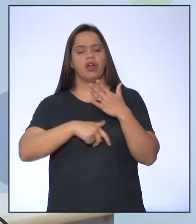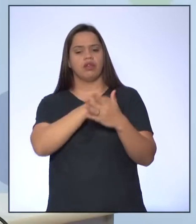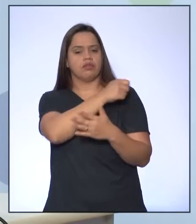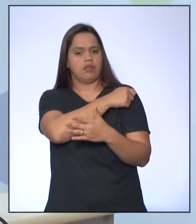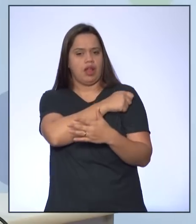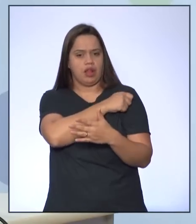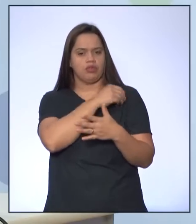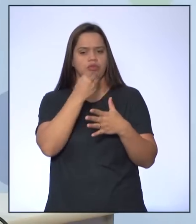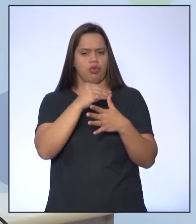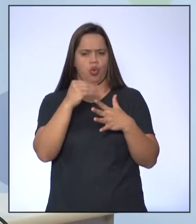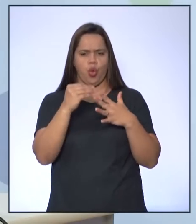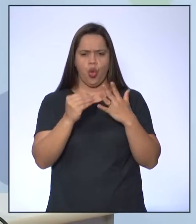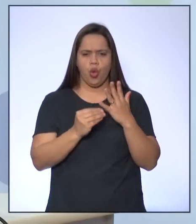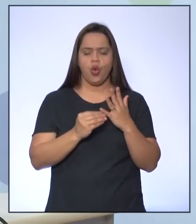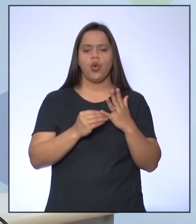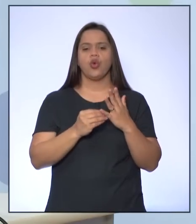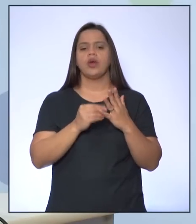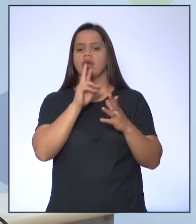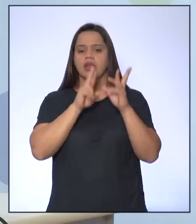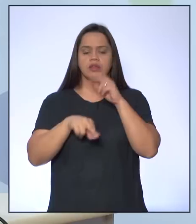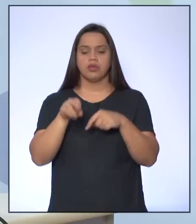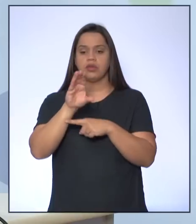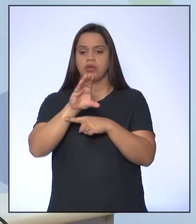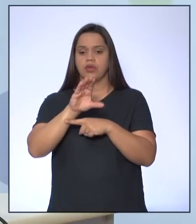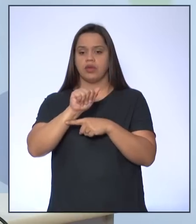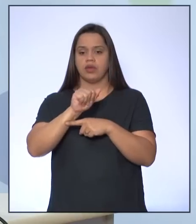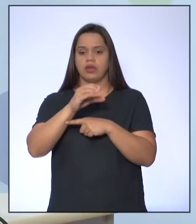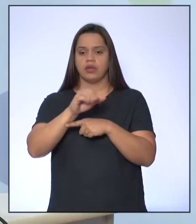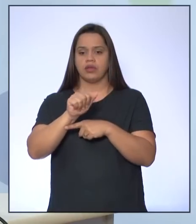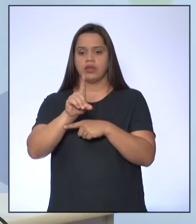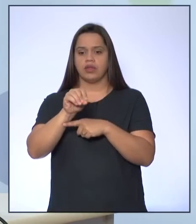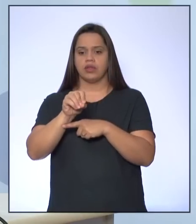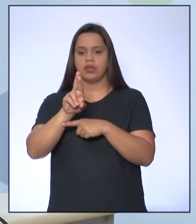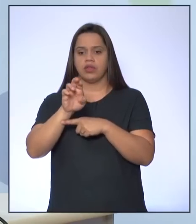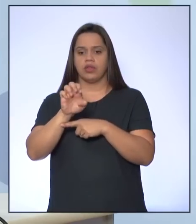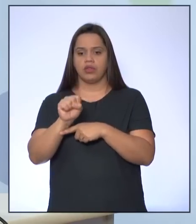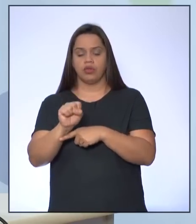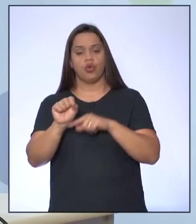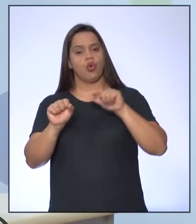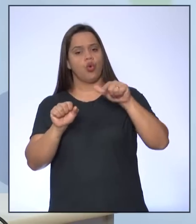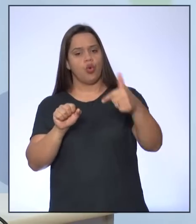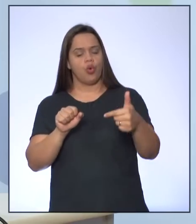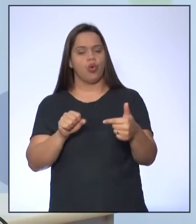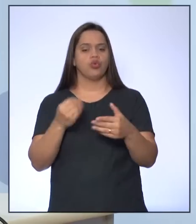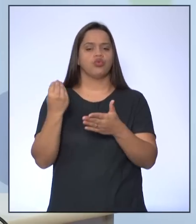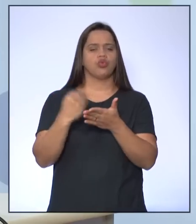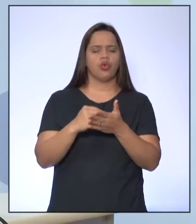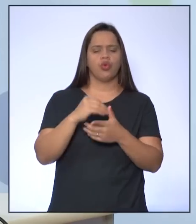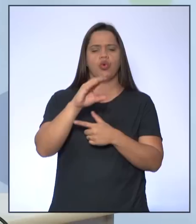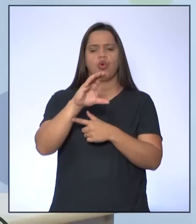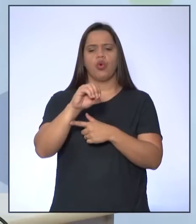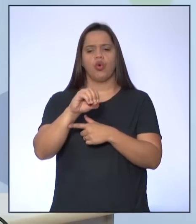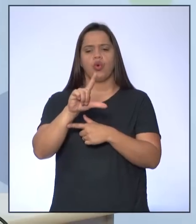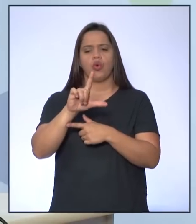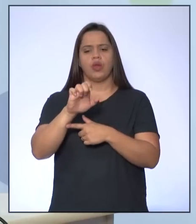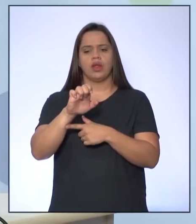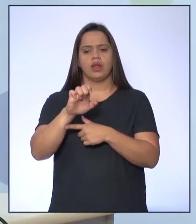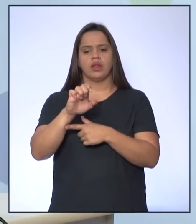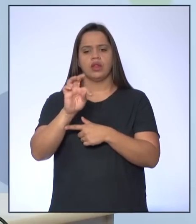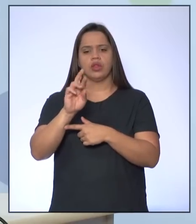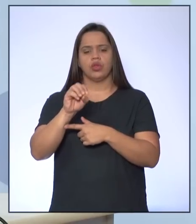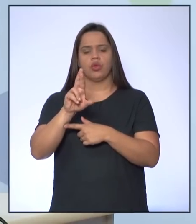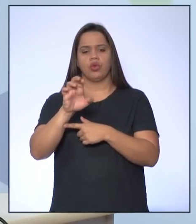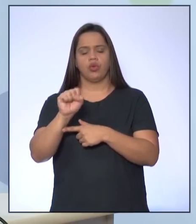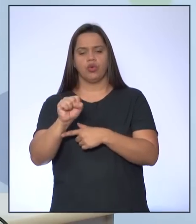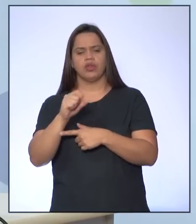aqui caçadores, e eles estão certos. Alguns colocaram aqui coletores. A Ana Luísa também falou que eles são